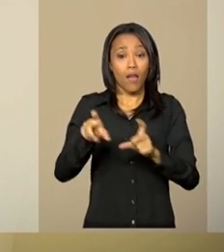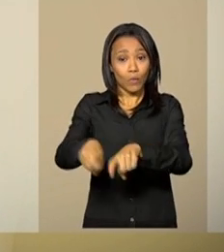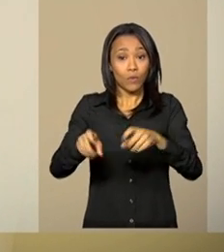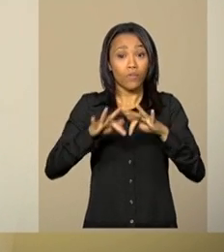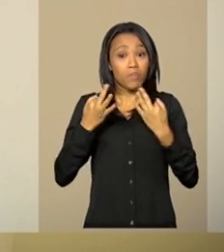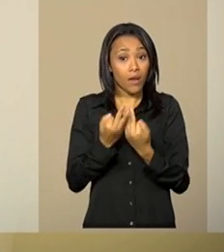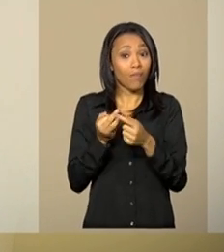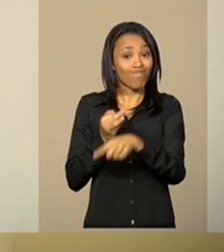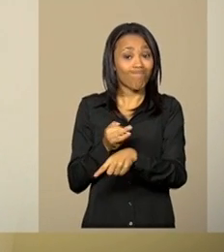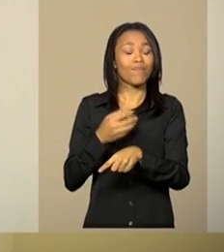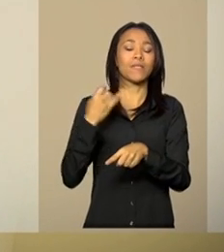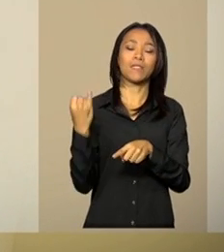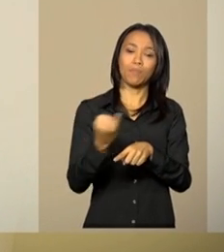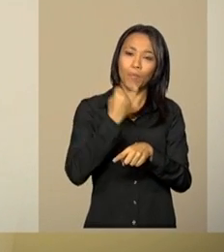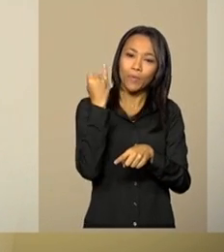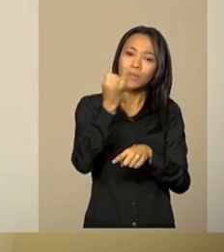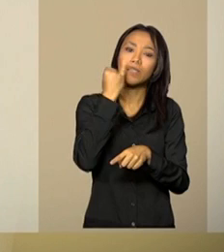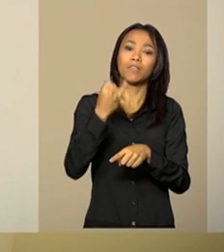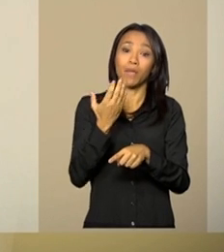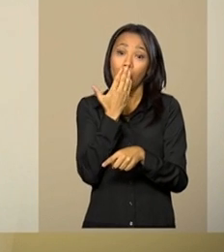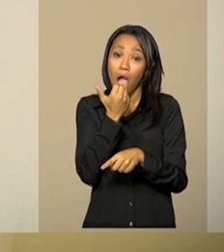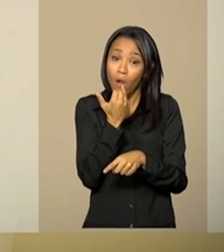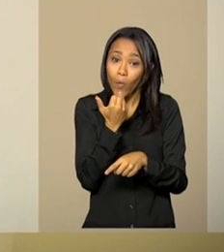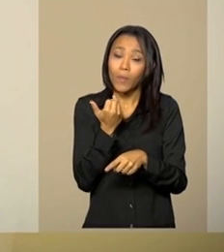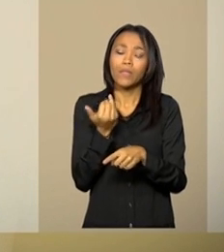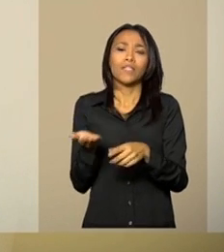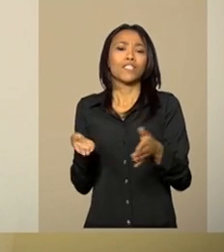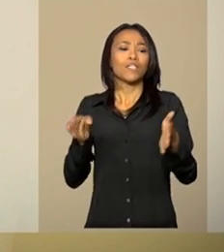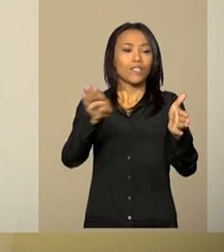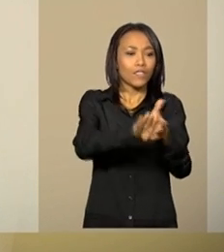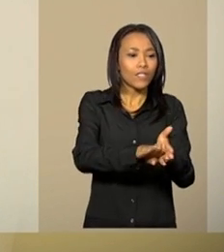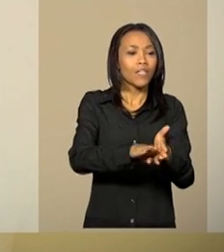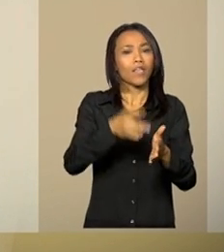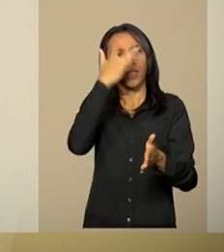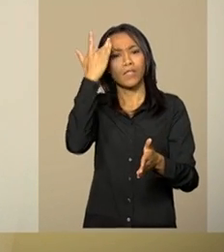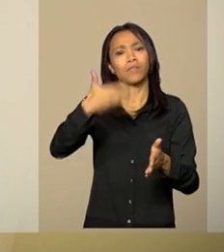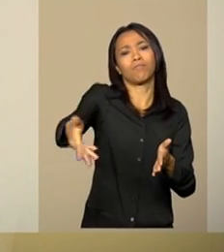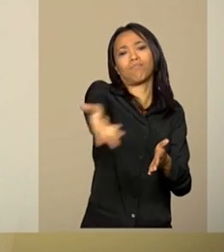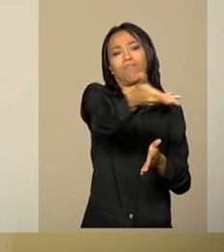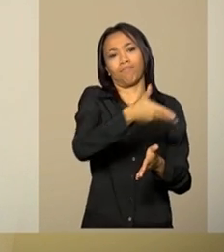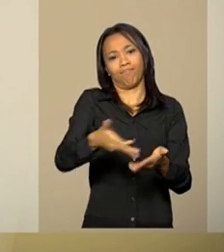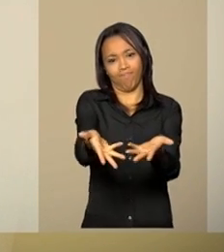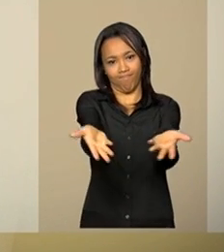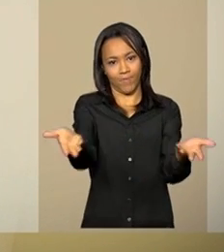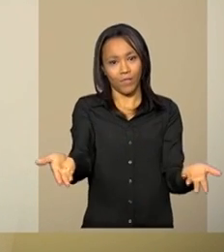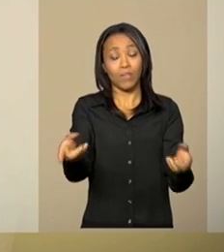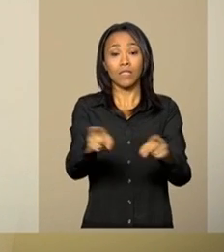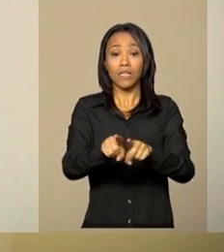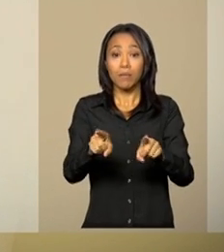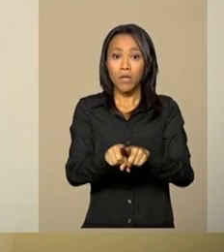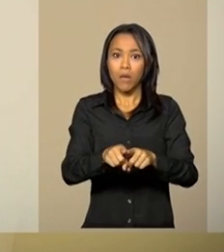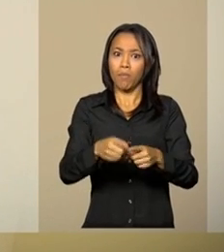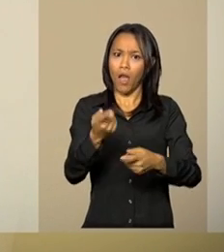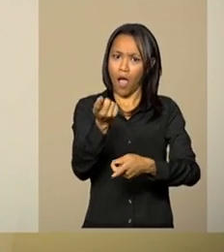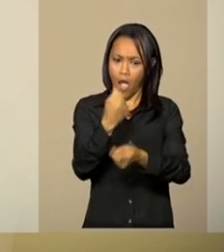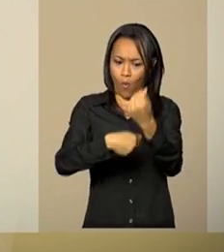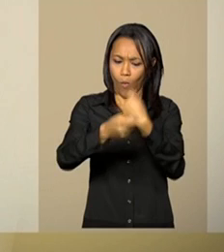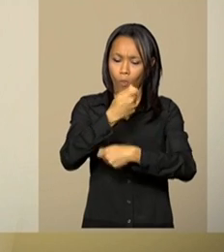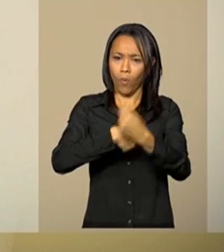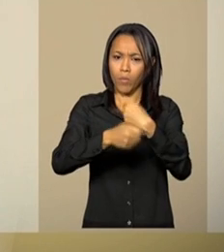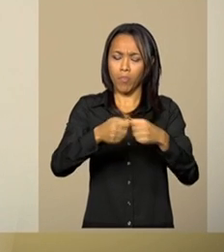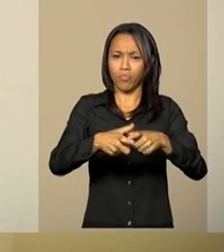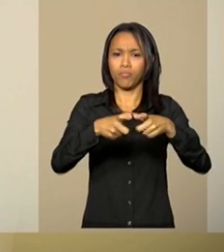muito importante para fazer chegar a comida à mesa da nossa população, para o crescimento da nossa economia e